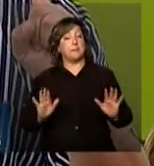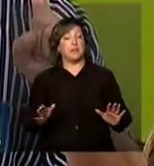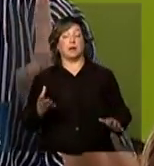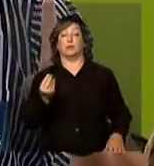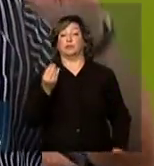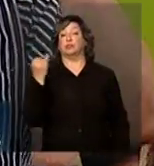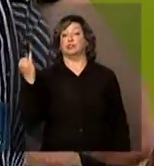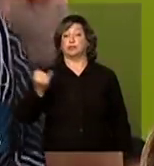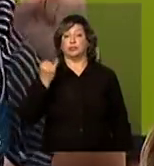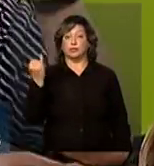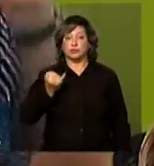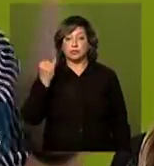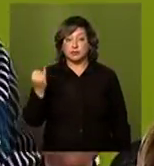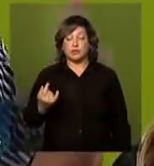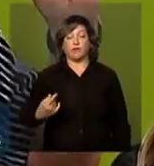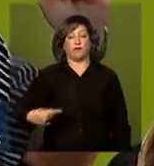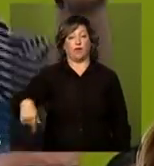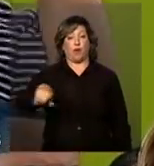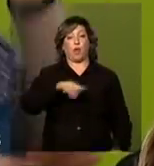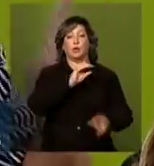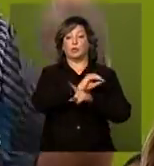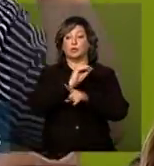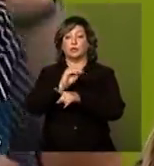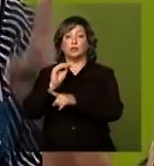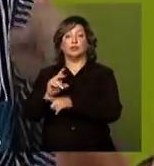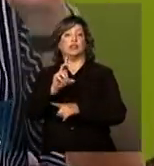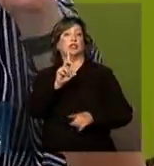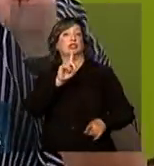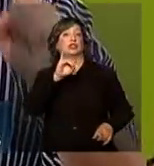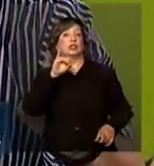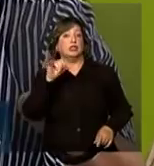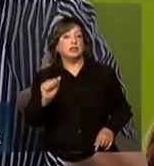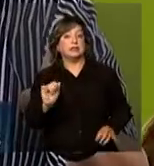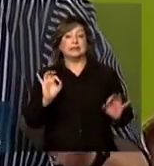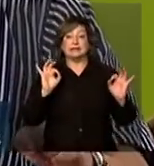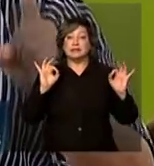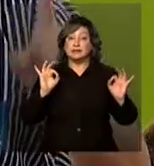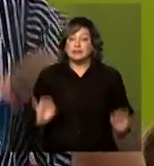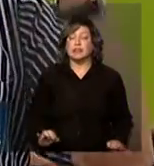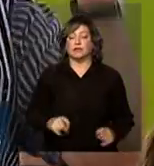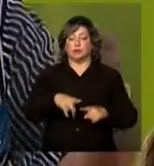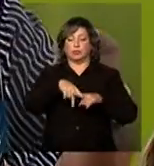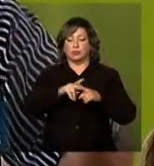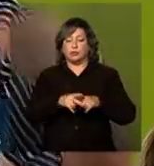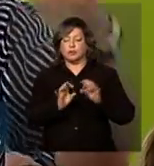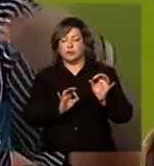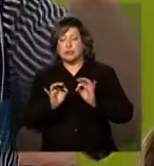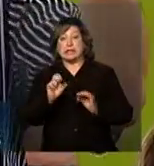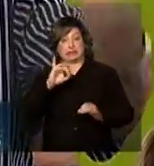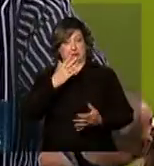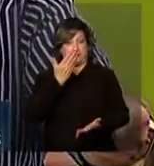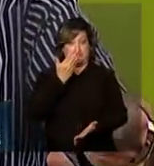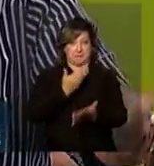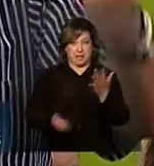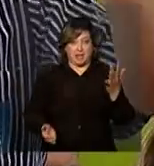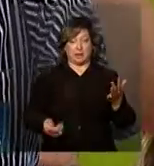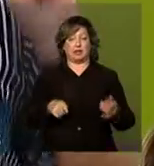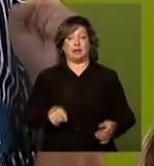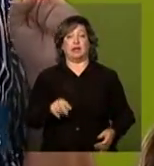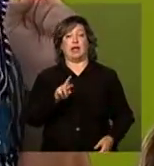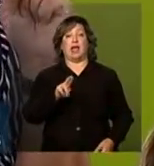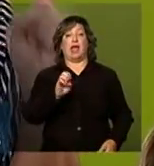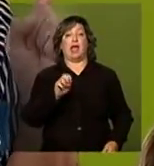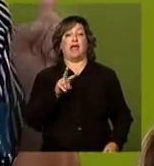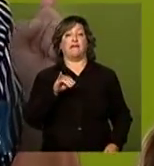importante que vocês cuidem da data exata da revisão porque se perde o prazo de revisão